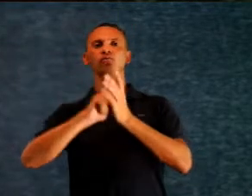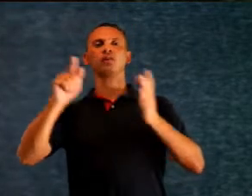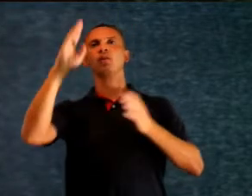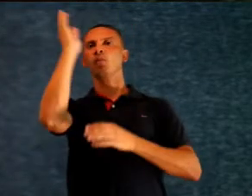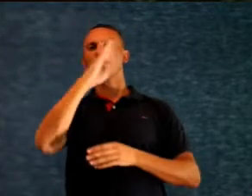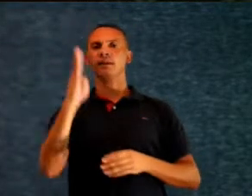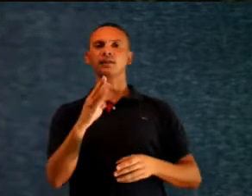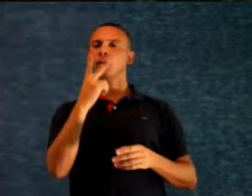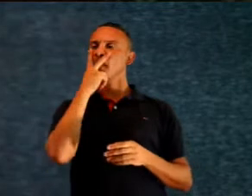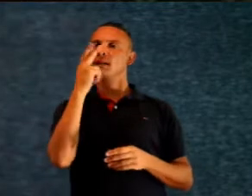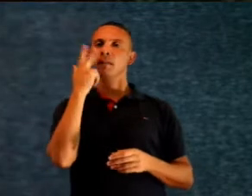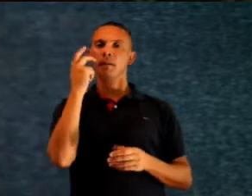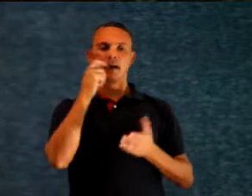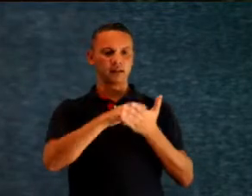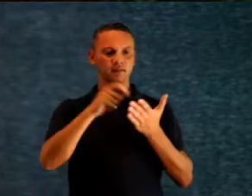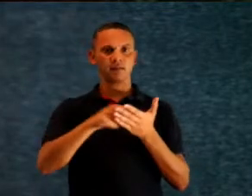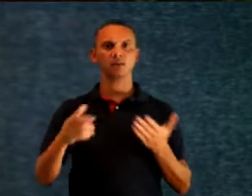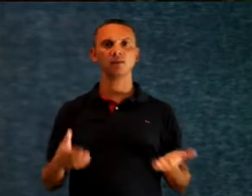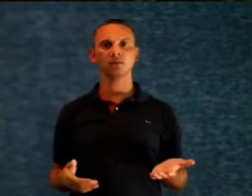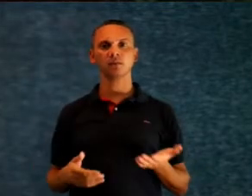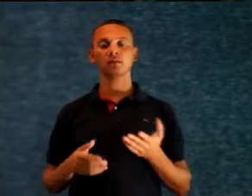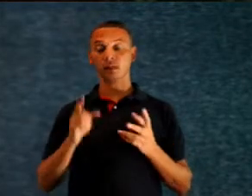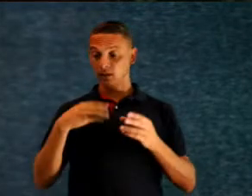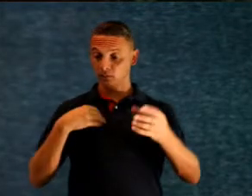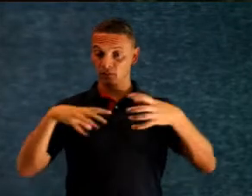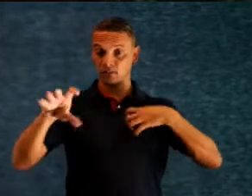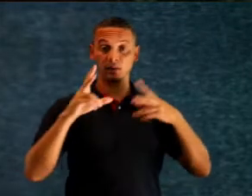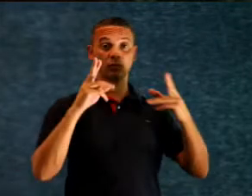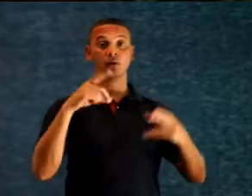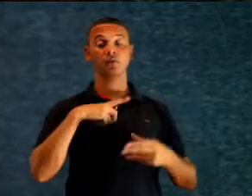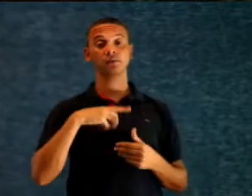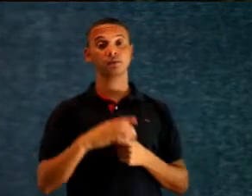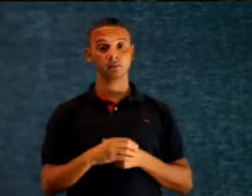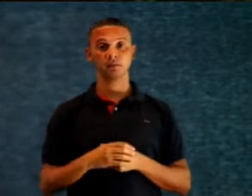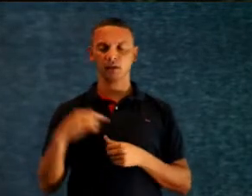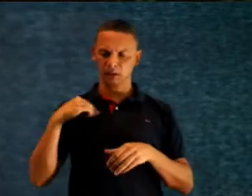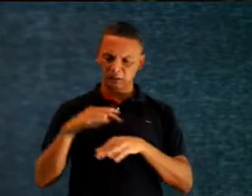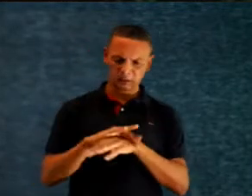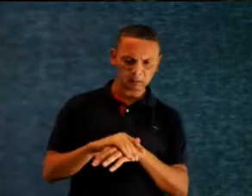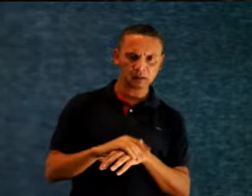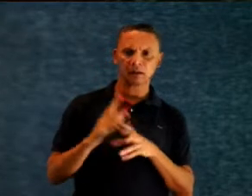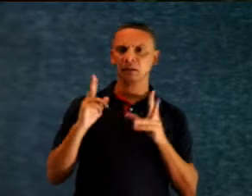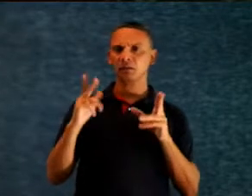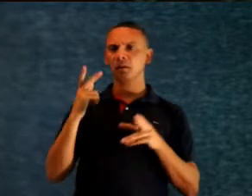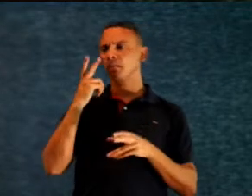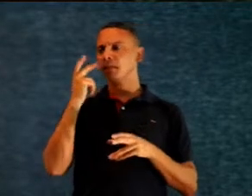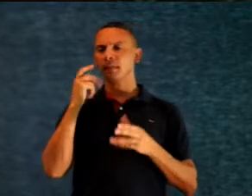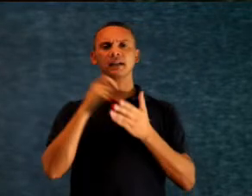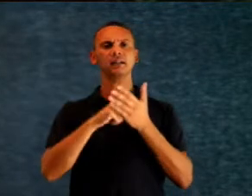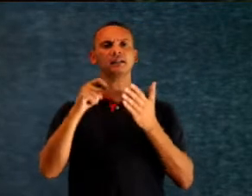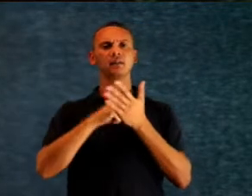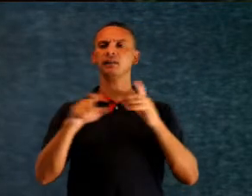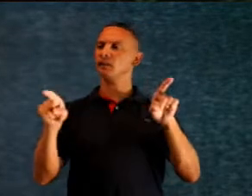se ele houvesse escrito. E a recíproca. Quando eu adoeci, estive hospitalizada, papai escrevia